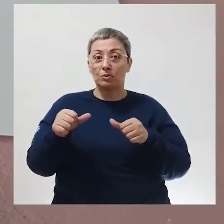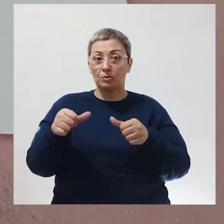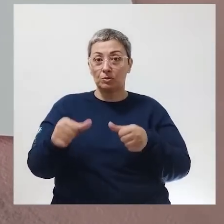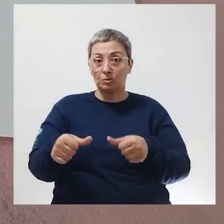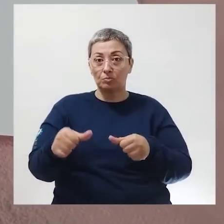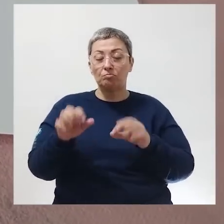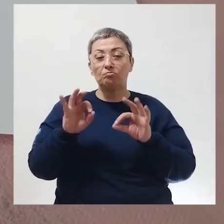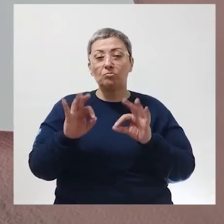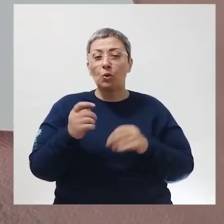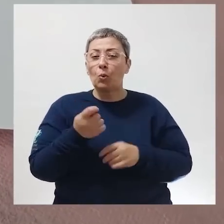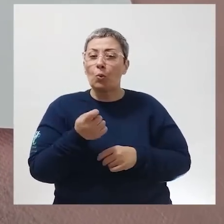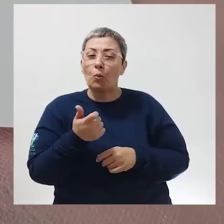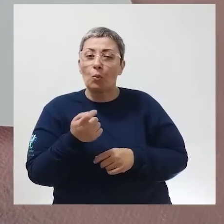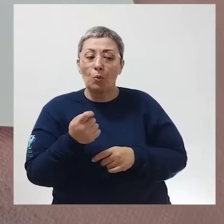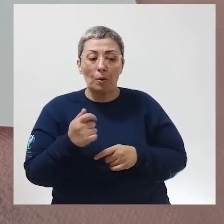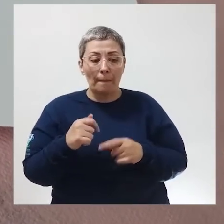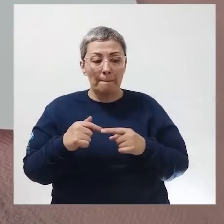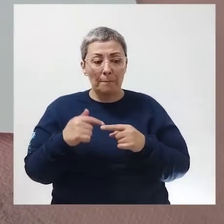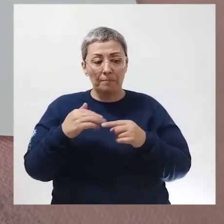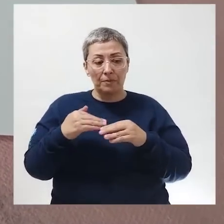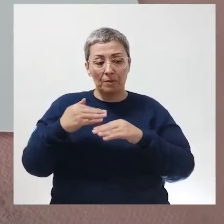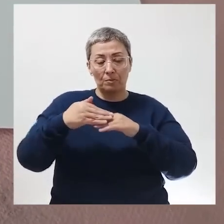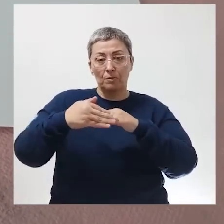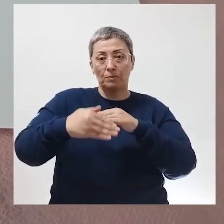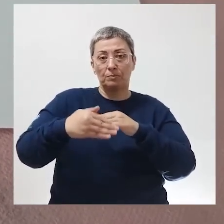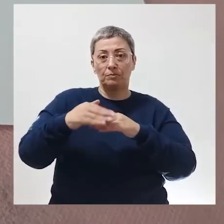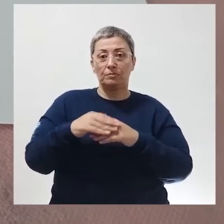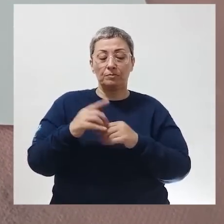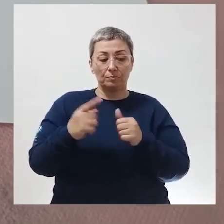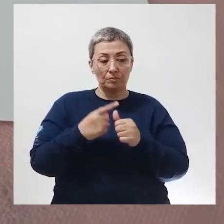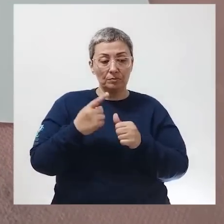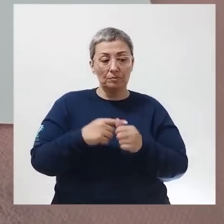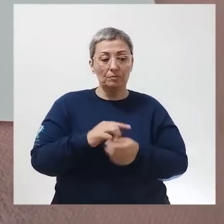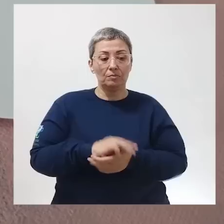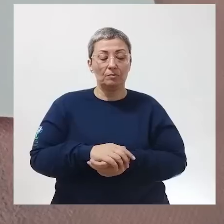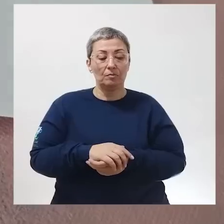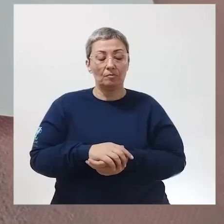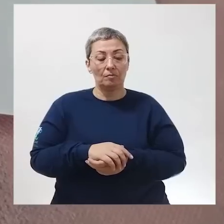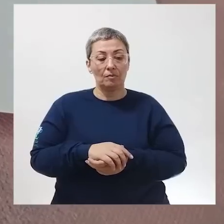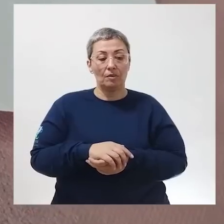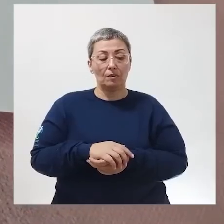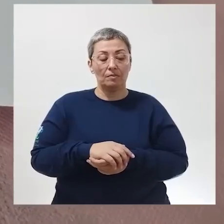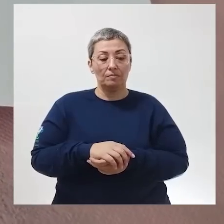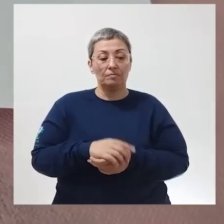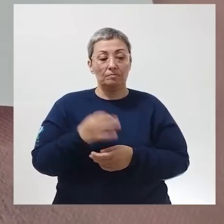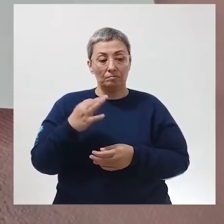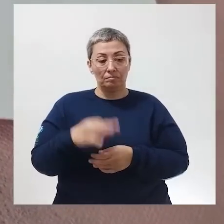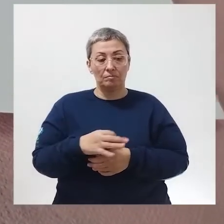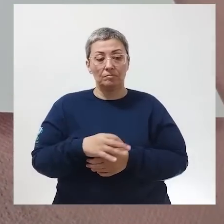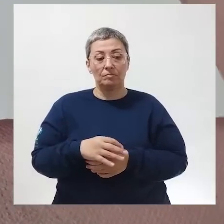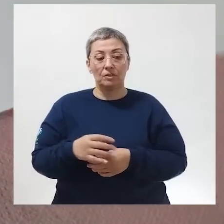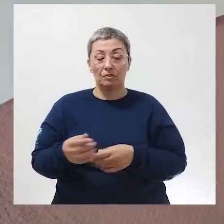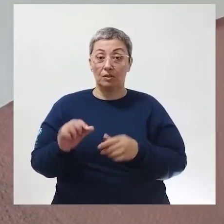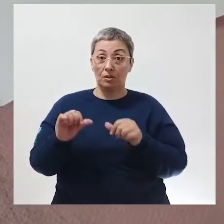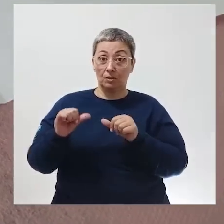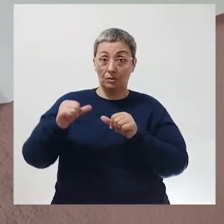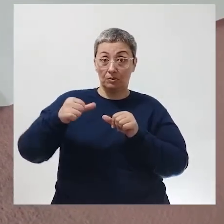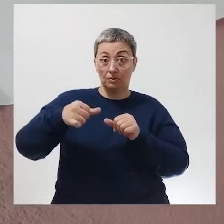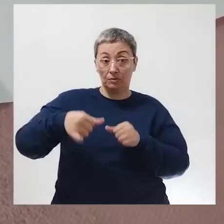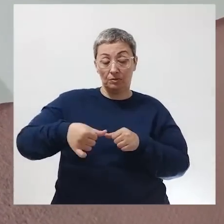devagarzinho, pra ficar um pouquinho, ó, por cima desse primeiro triângulo,